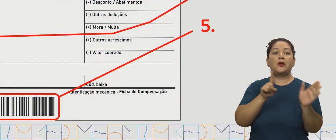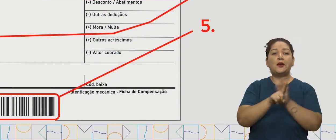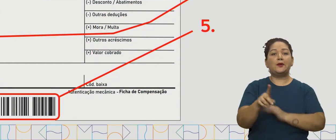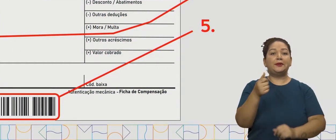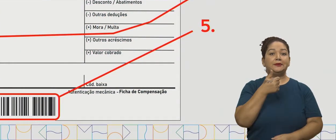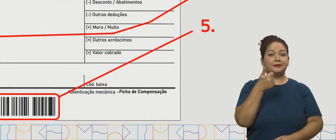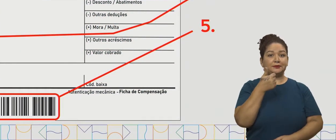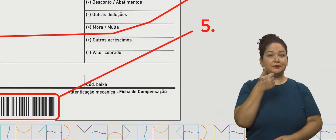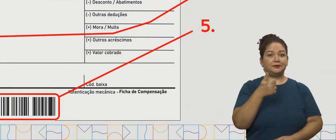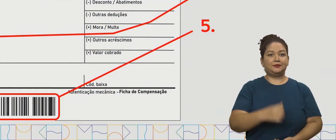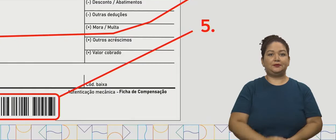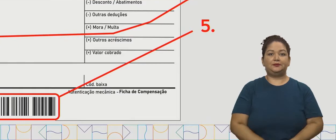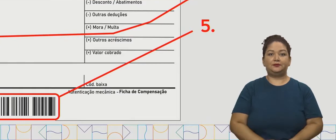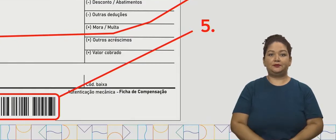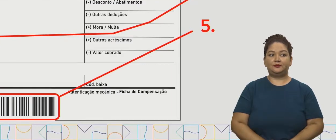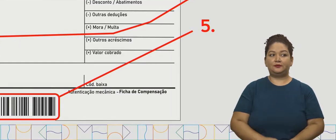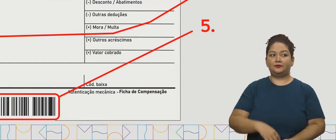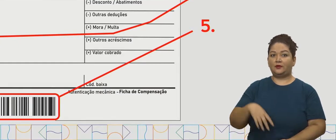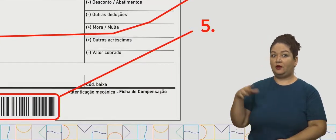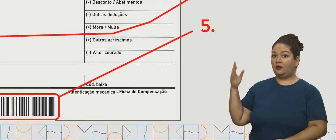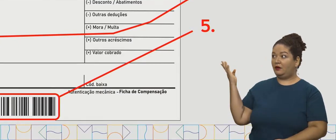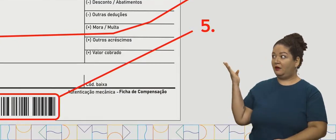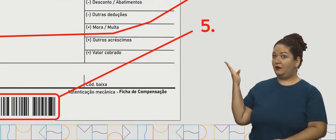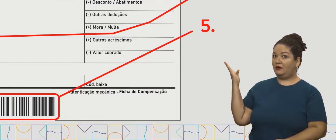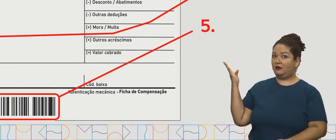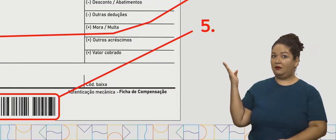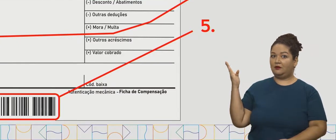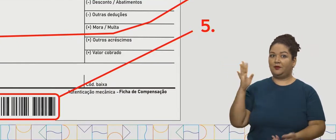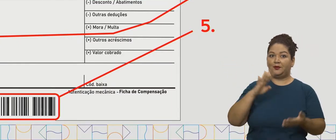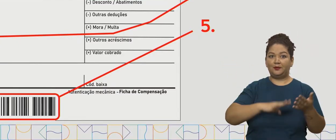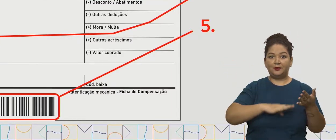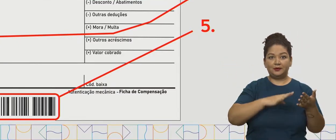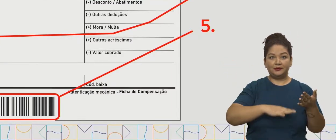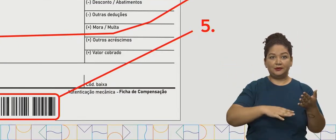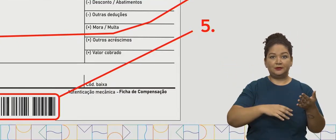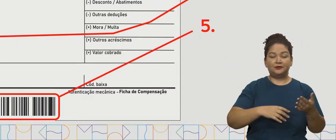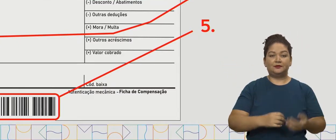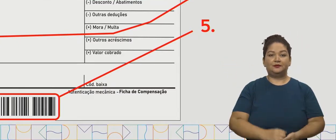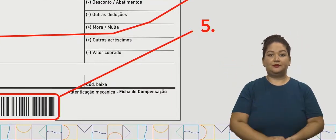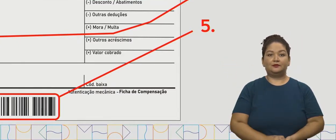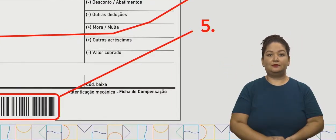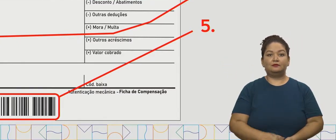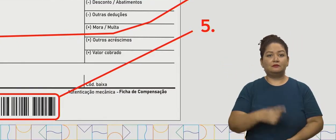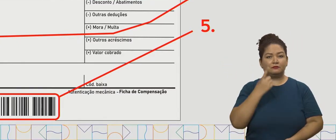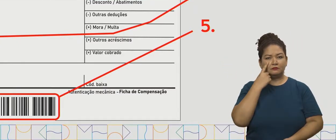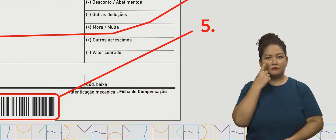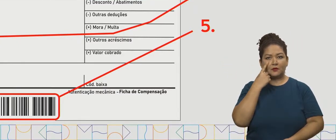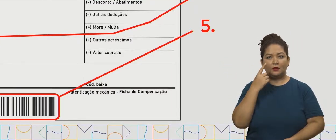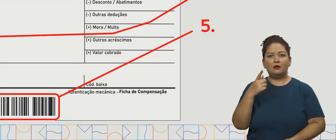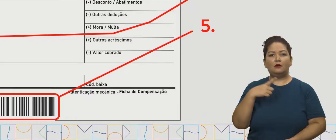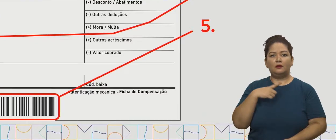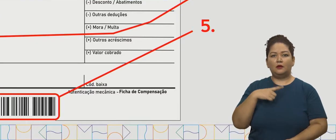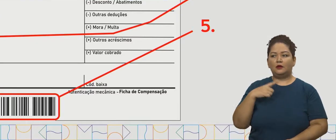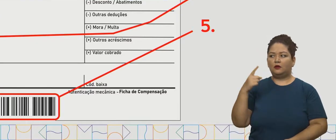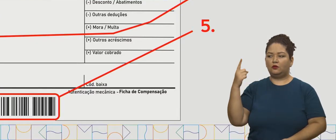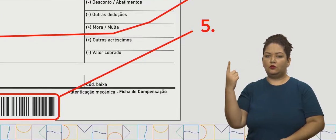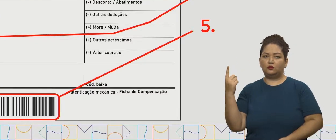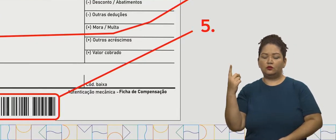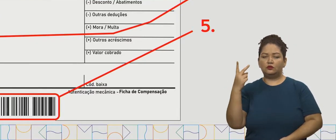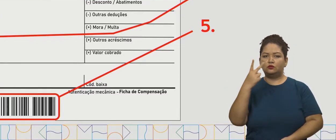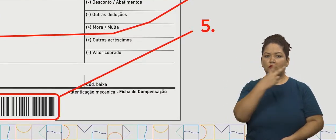Muito bem, questão número 1. Vamos preencher os números com a descrição correta. Percebo que na